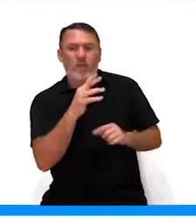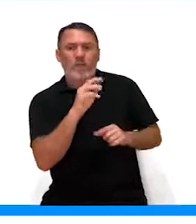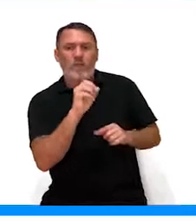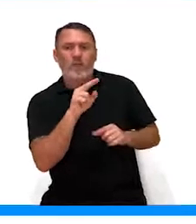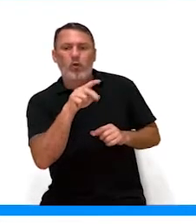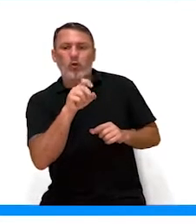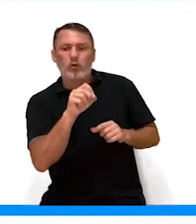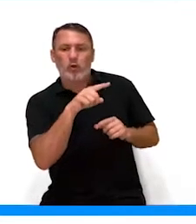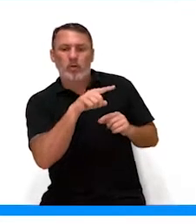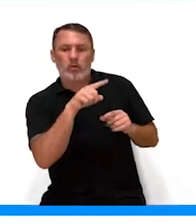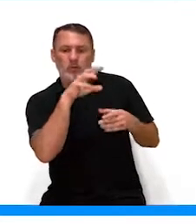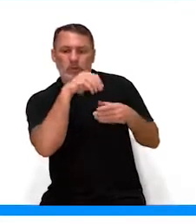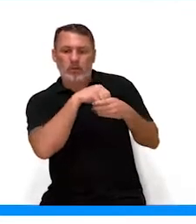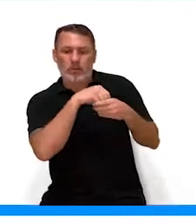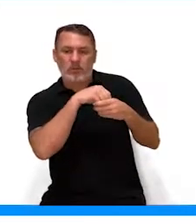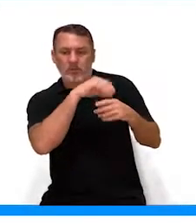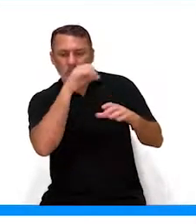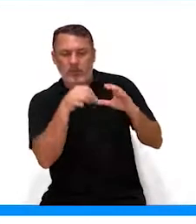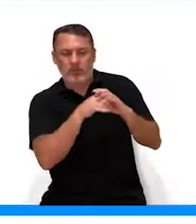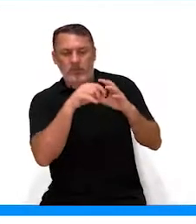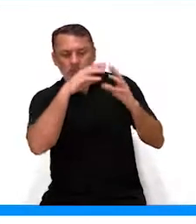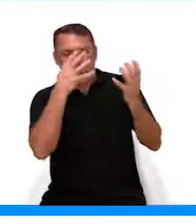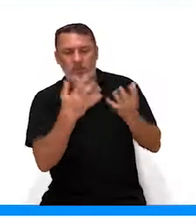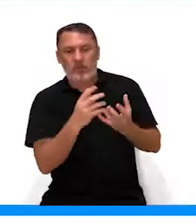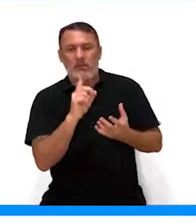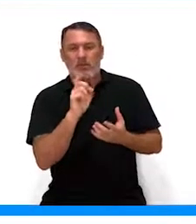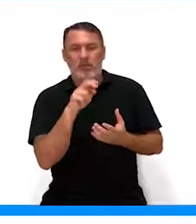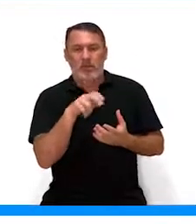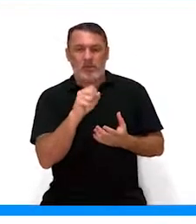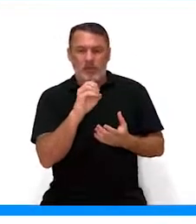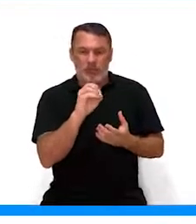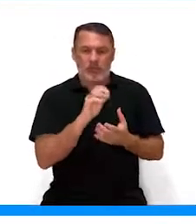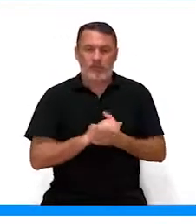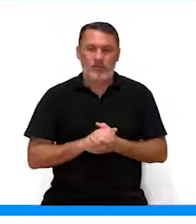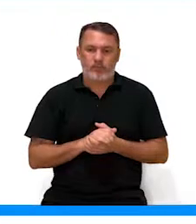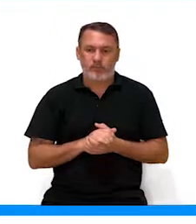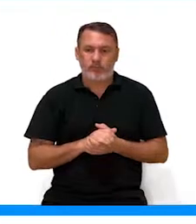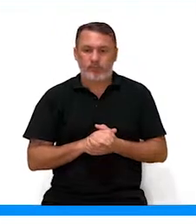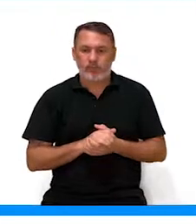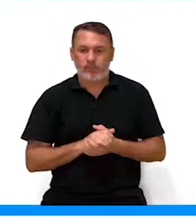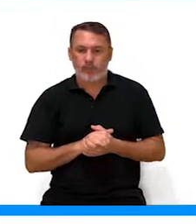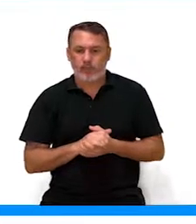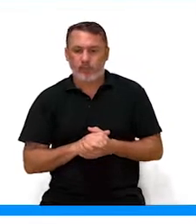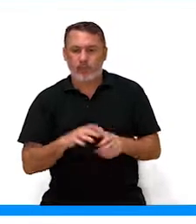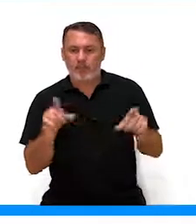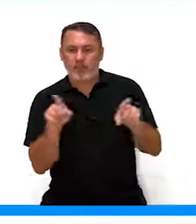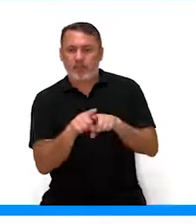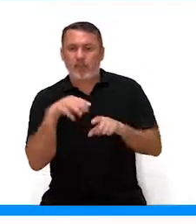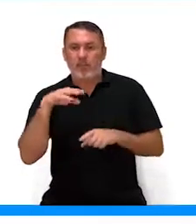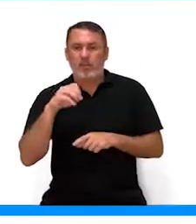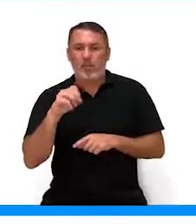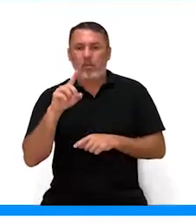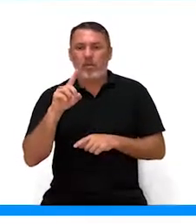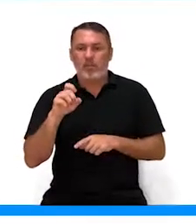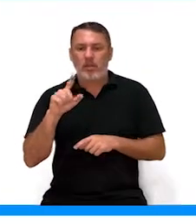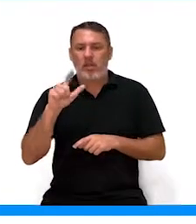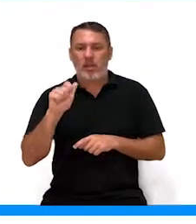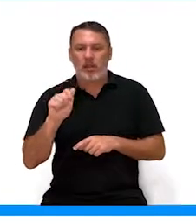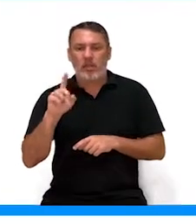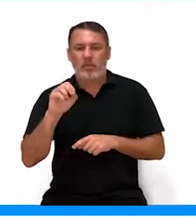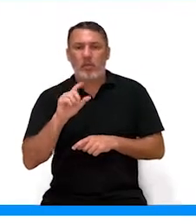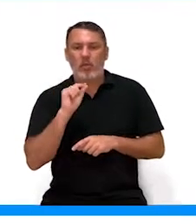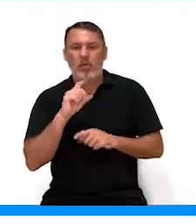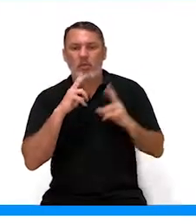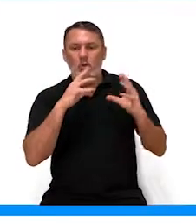o frouxo abaixo do epitélio e logo abaixo a gente tem o denso não modelado. E o